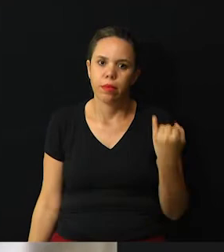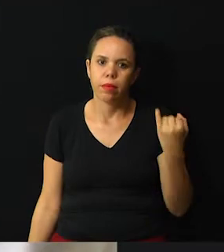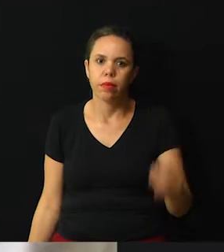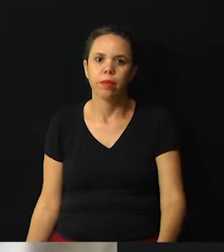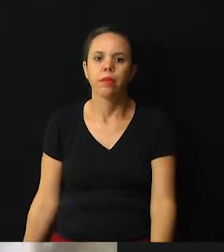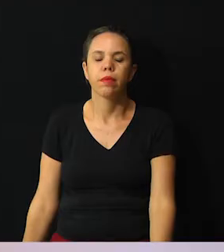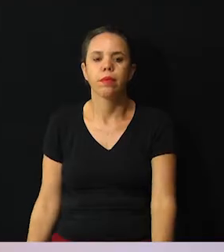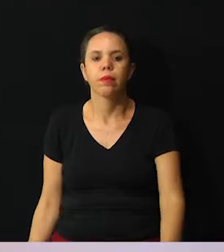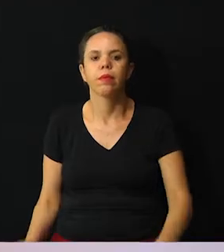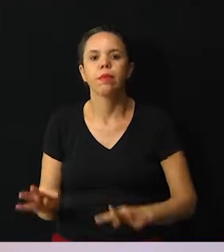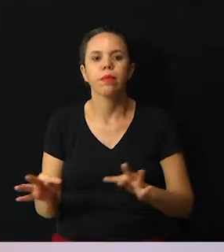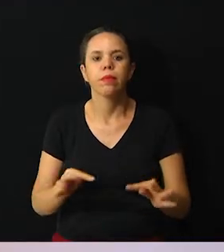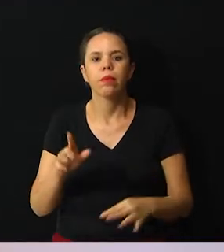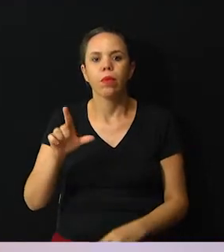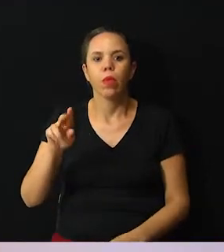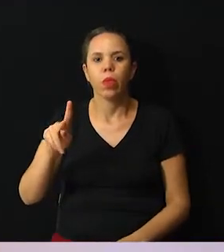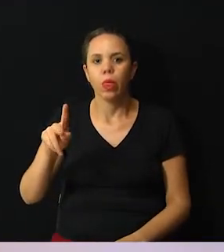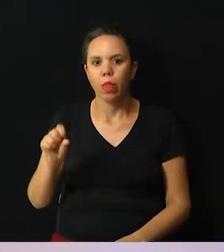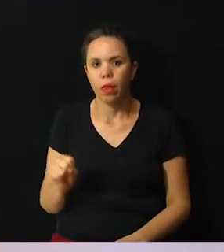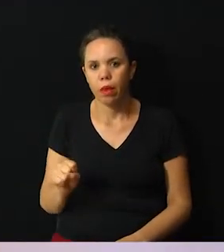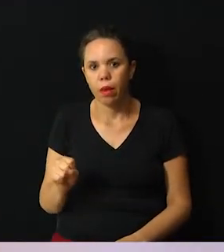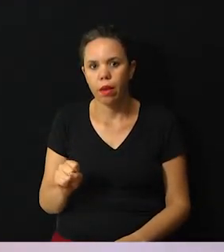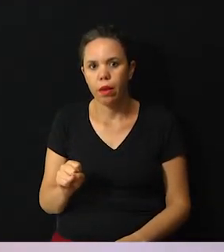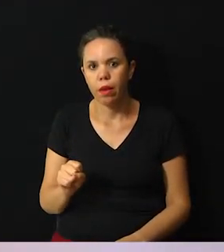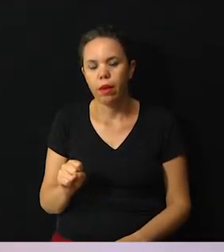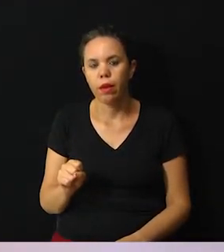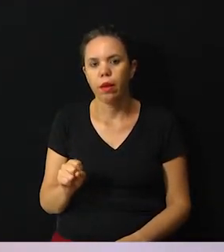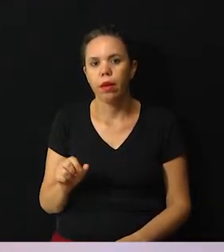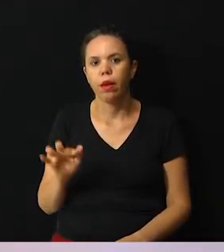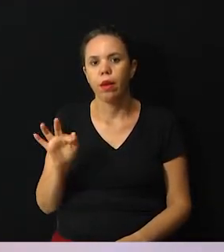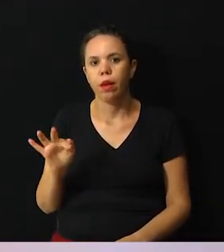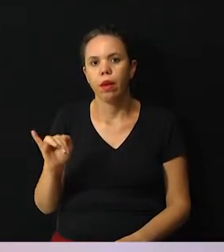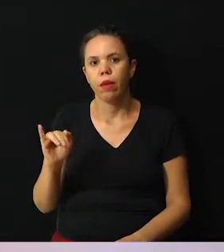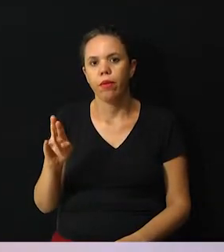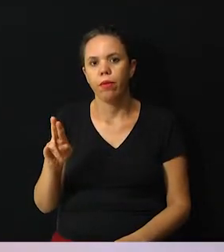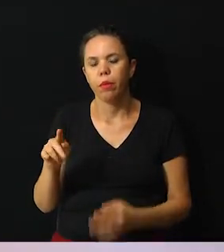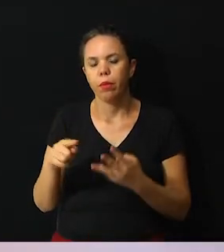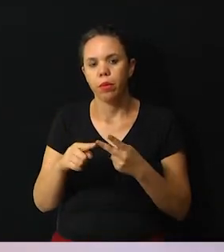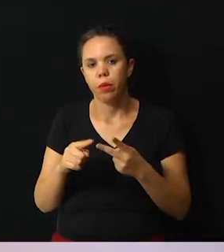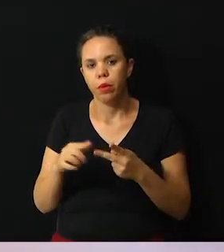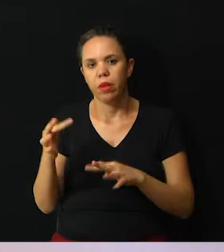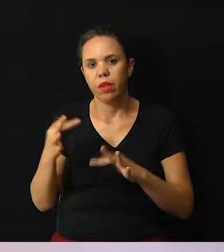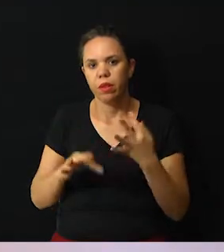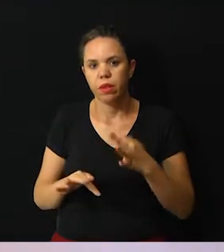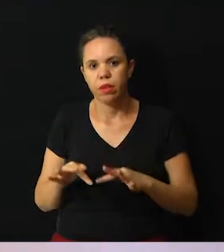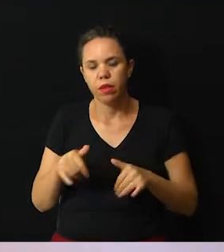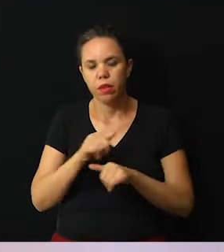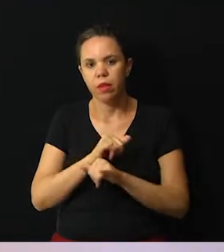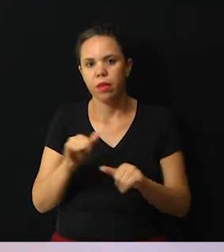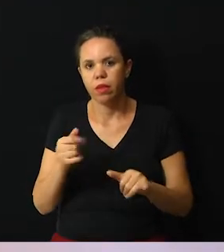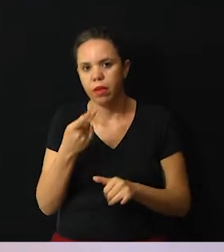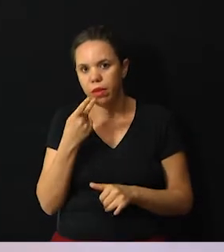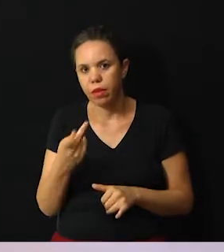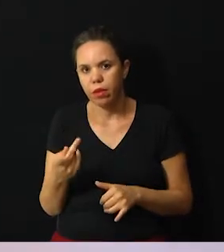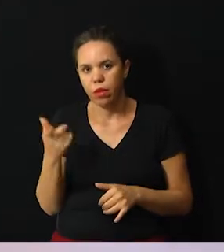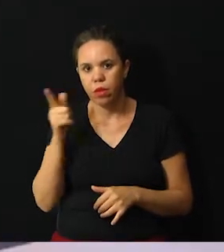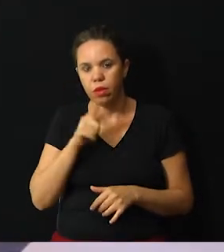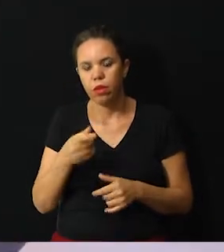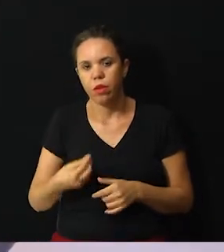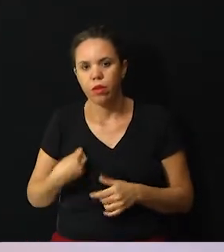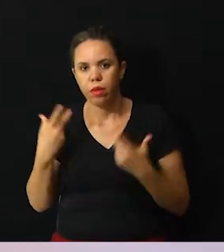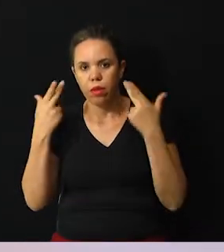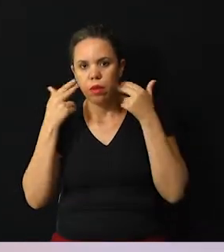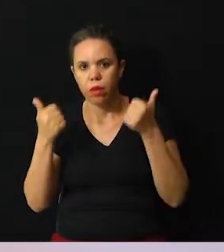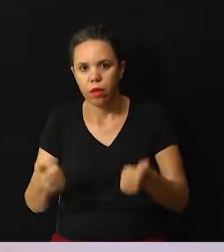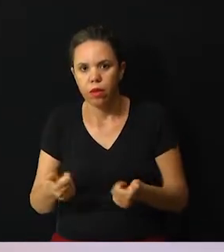também. Tratando lúpus, tratando bem a fibromialgia, o paciente, é isso para a gente reforçar, consegue ter uma